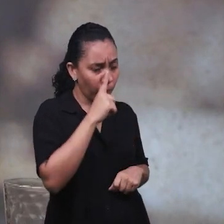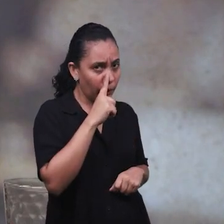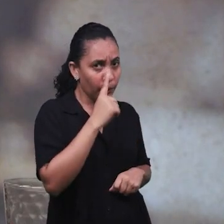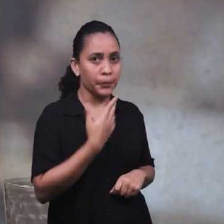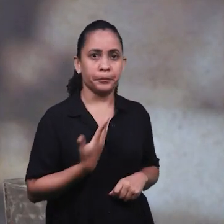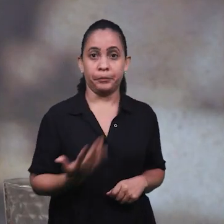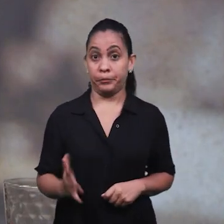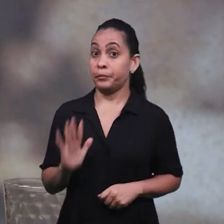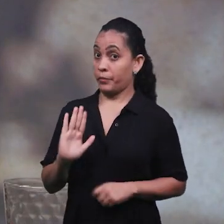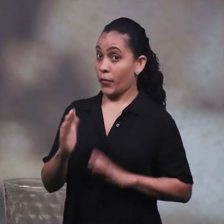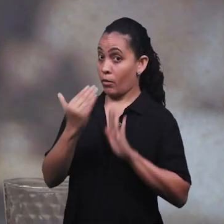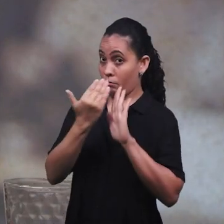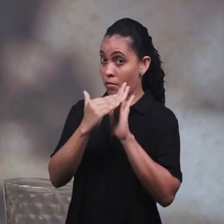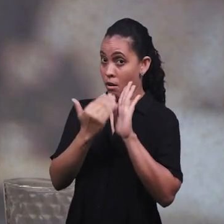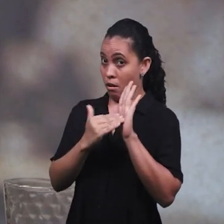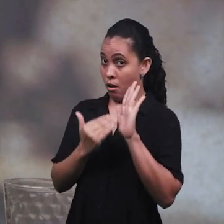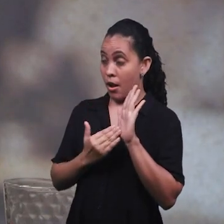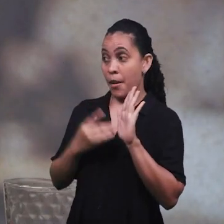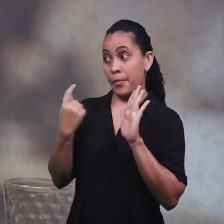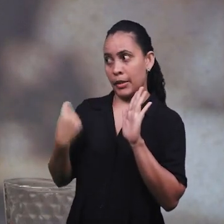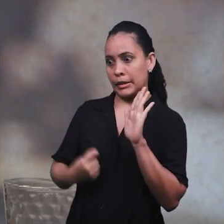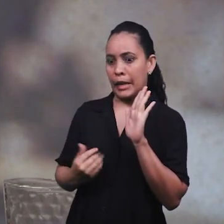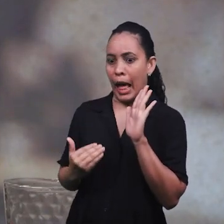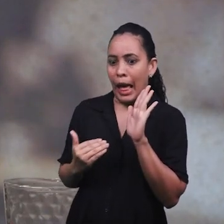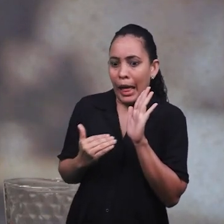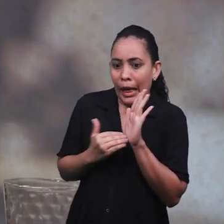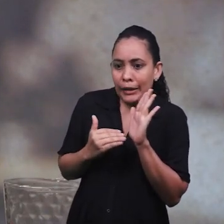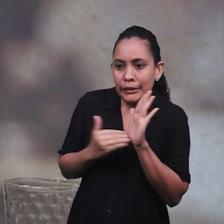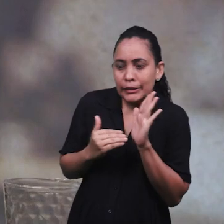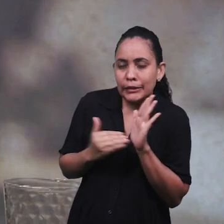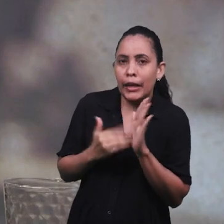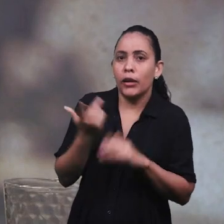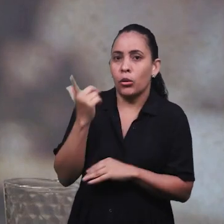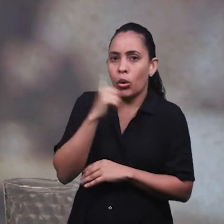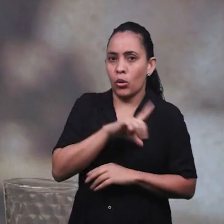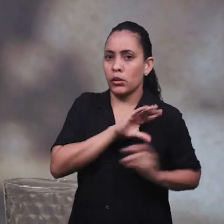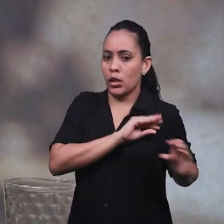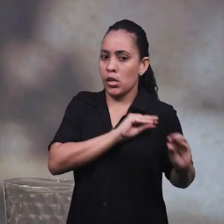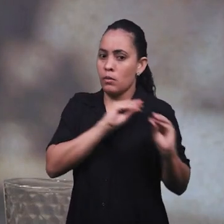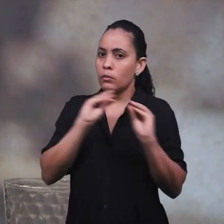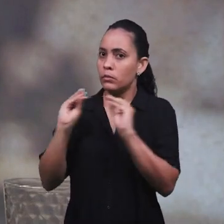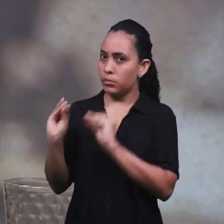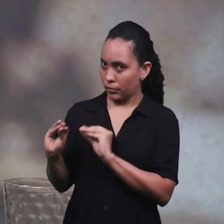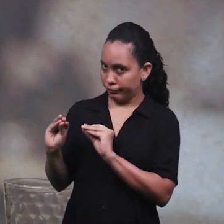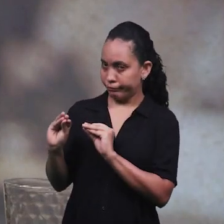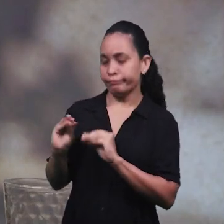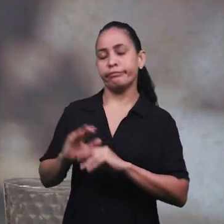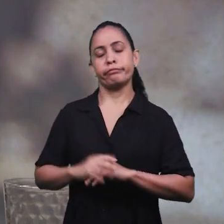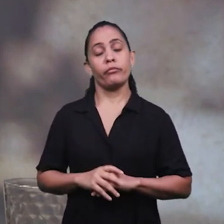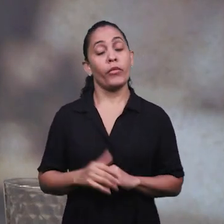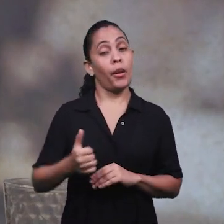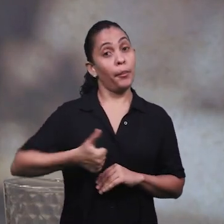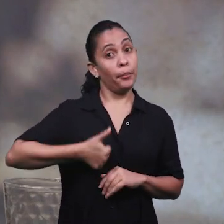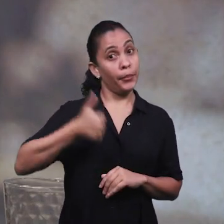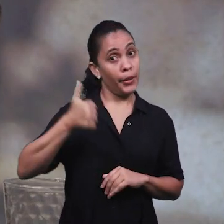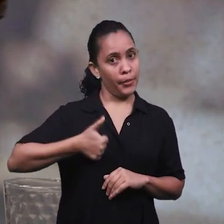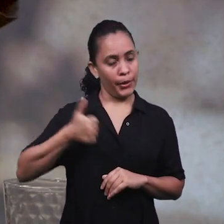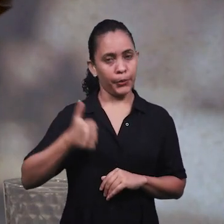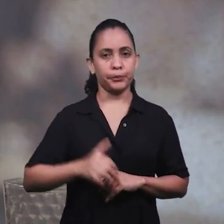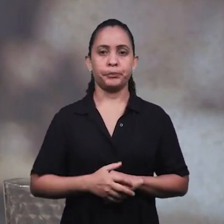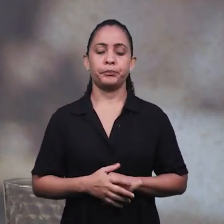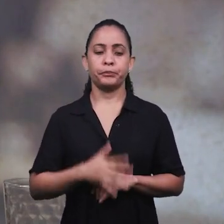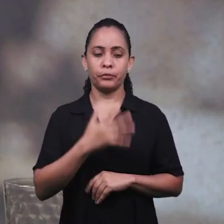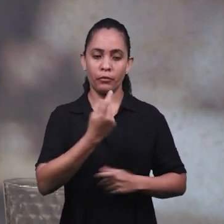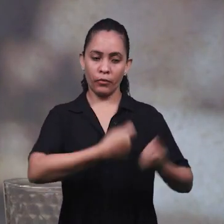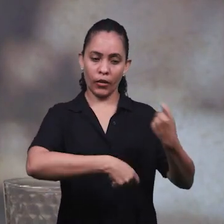todo um passo a passo que precisa ser seguido até chegar essa medida gravosa. Medida, né? Extremamente gravosa. Então, primeiro o síndico,